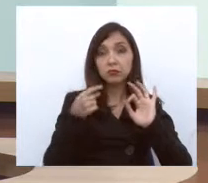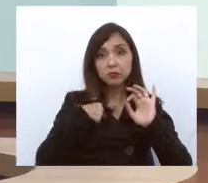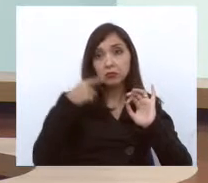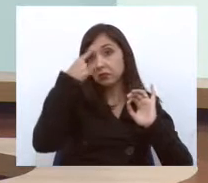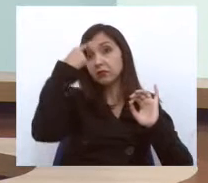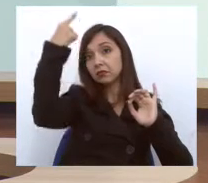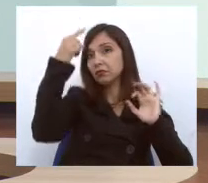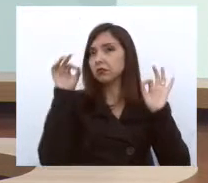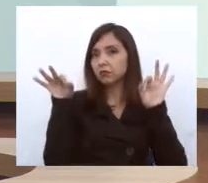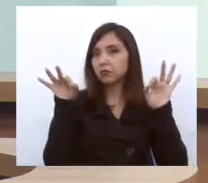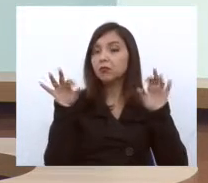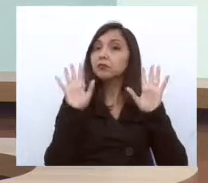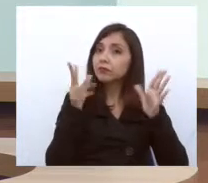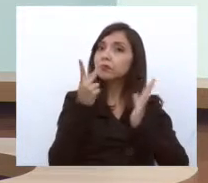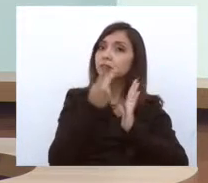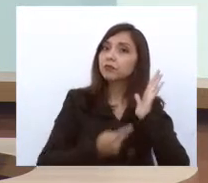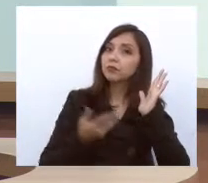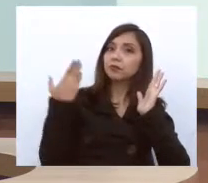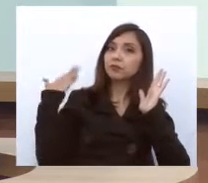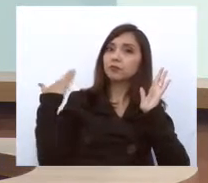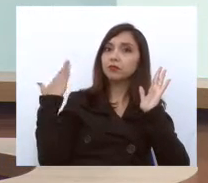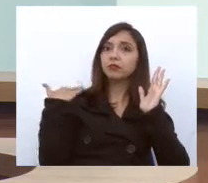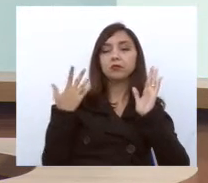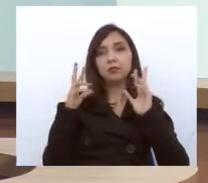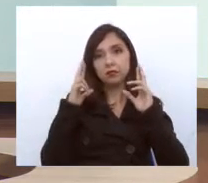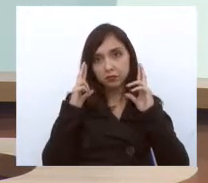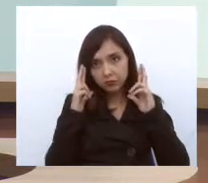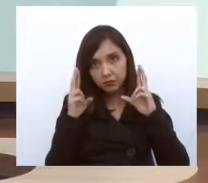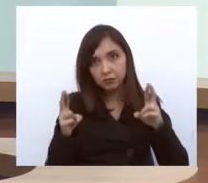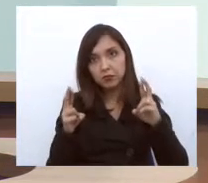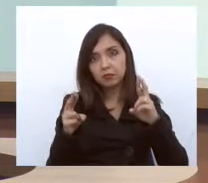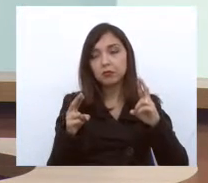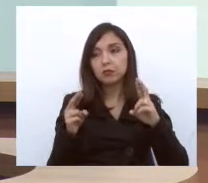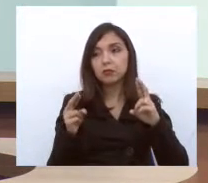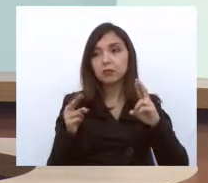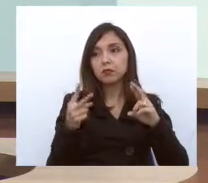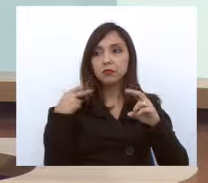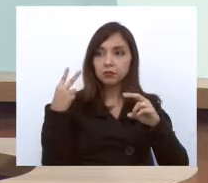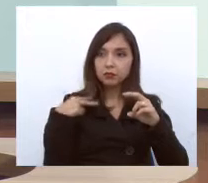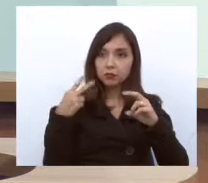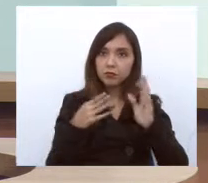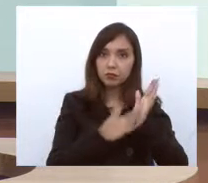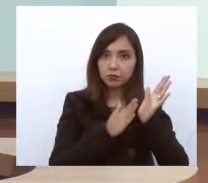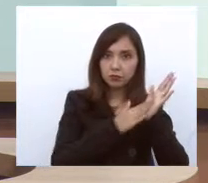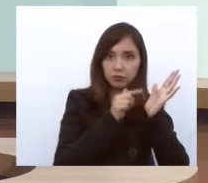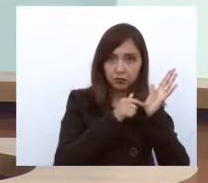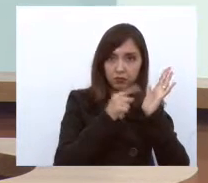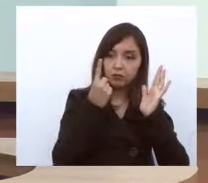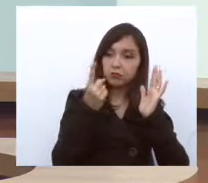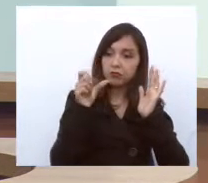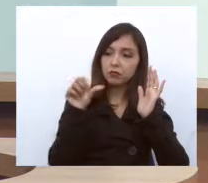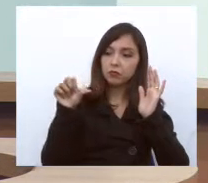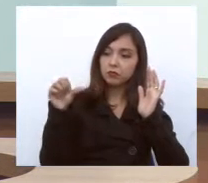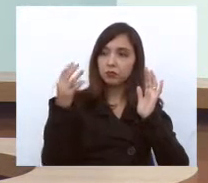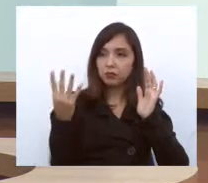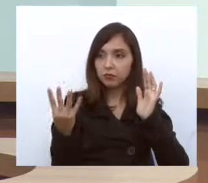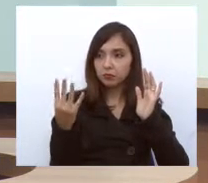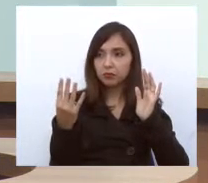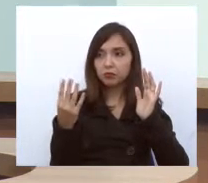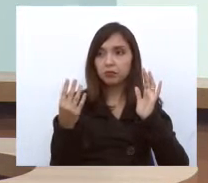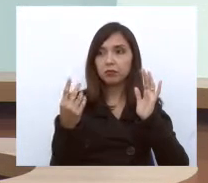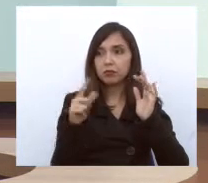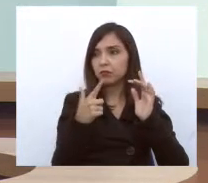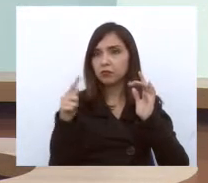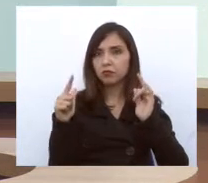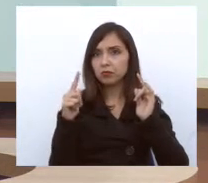brilhante, só que já existe projeto anteriormente. Então, em respeito à vereadora que propôs essa lei em 1994, que não é do meu partido, não tenho